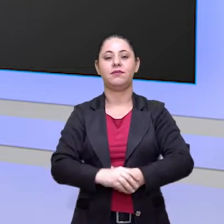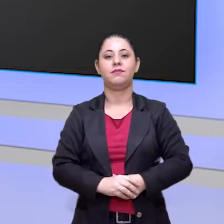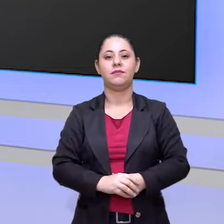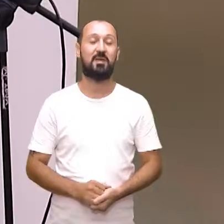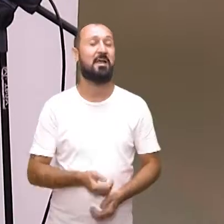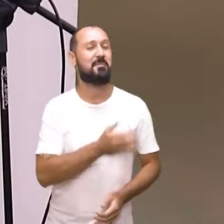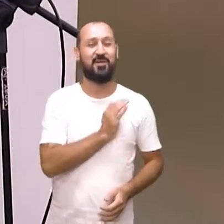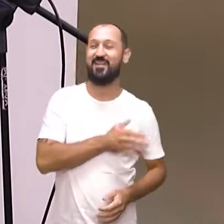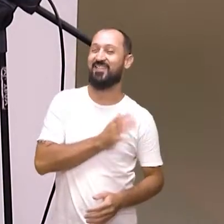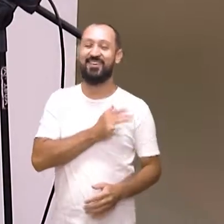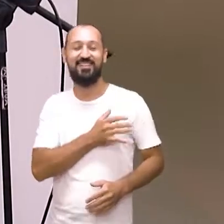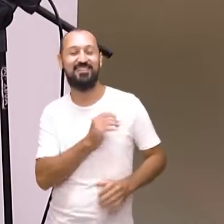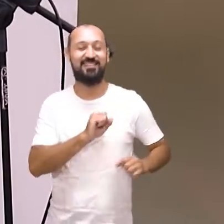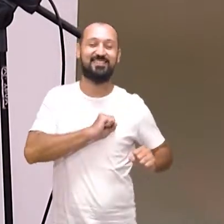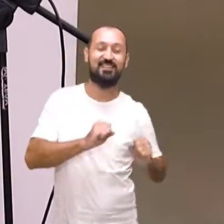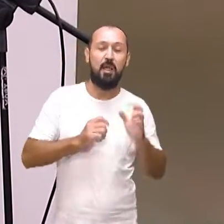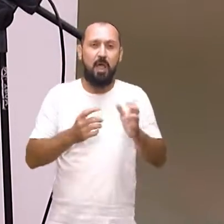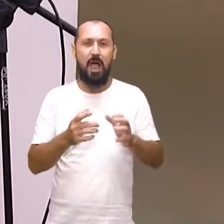Júnior.